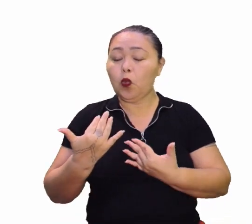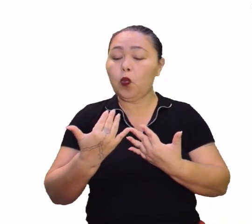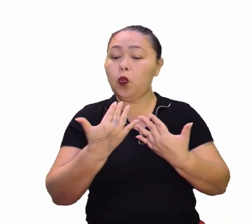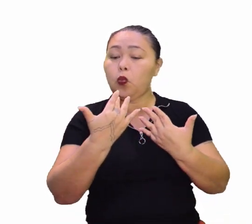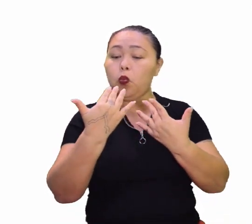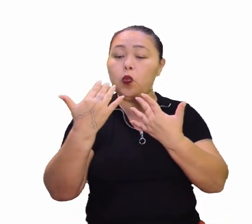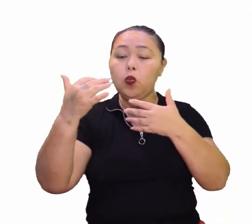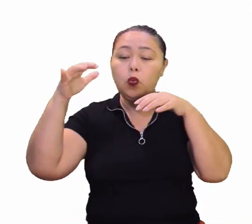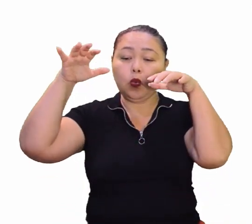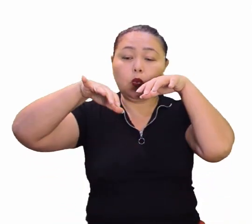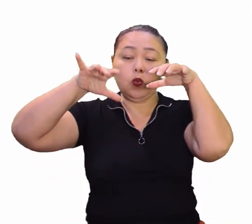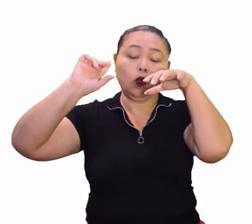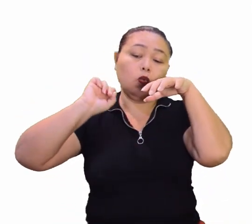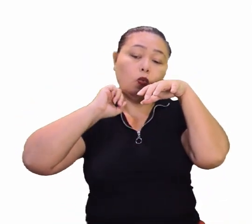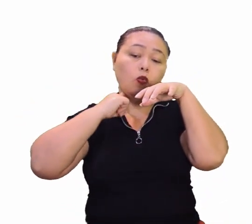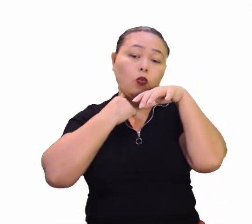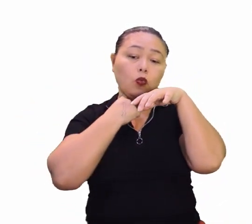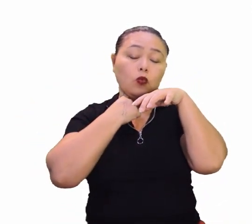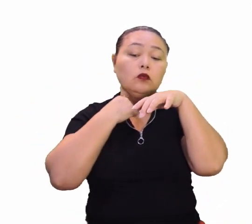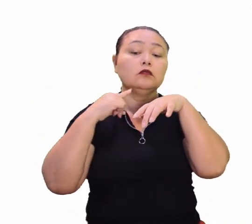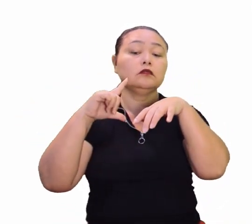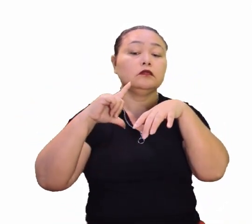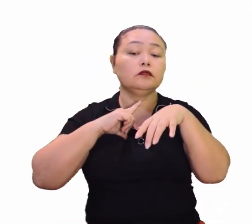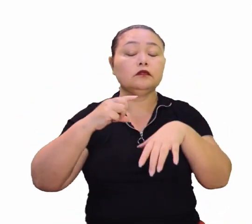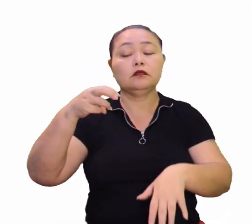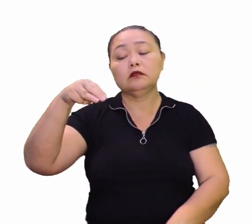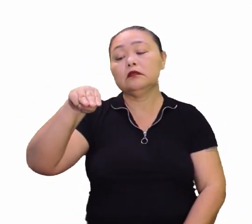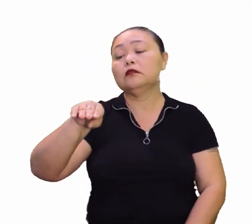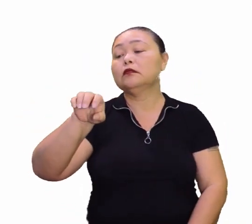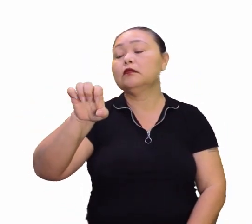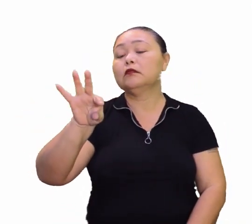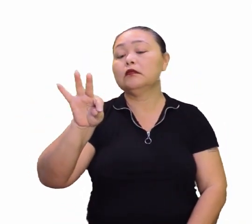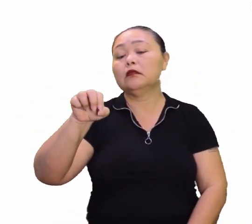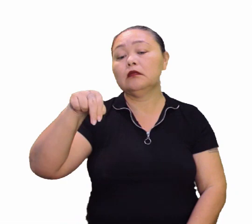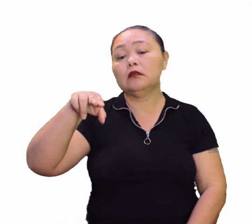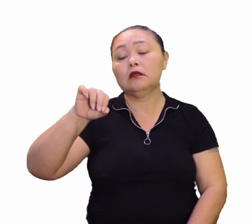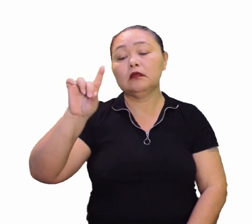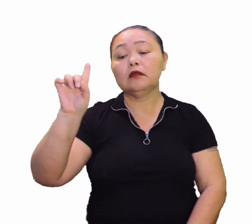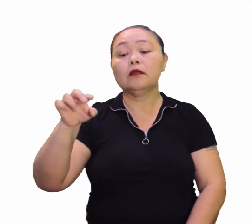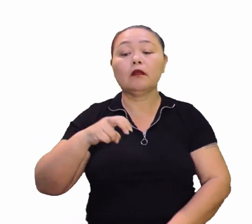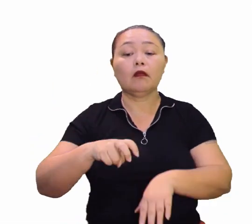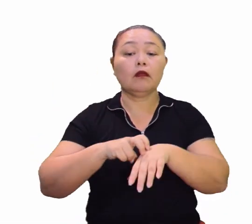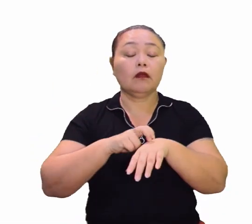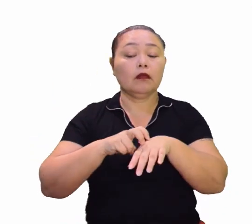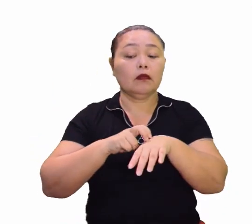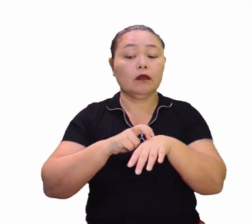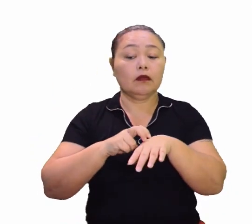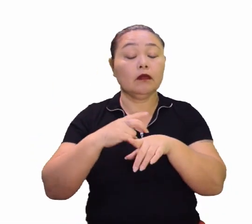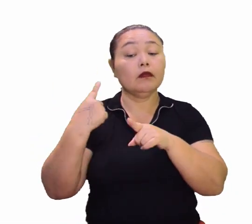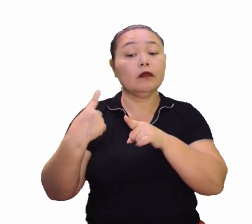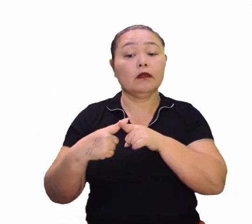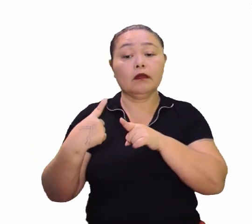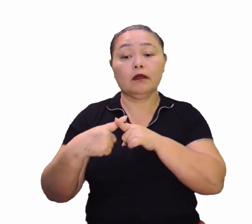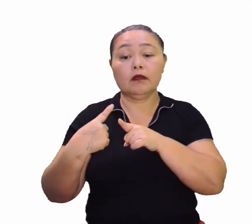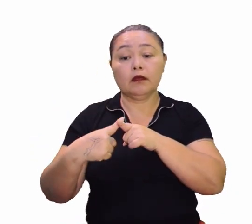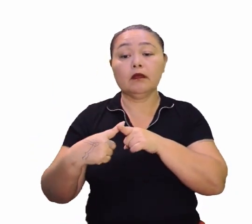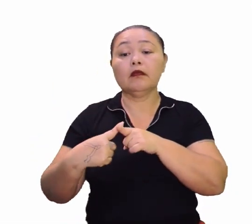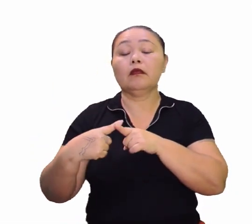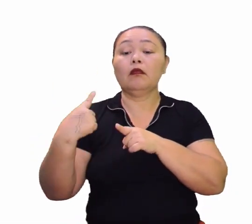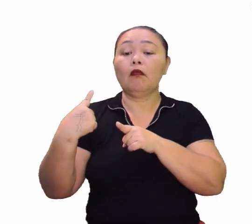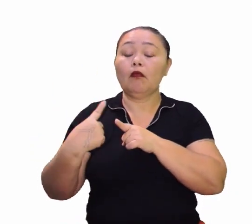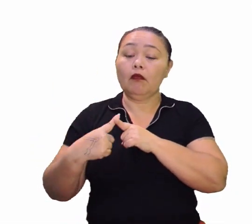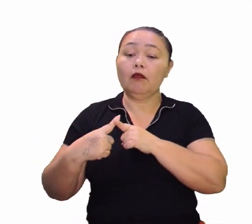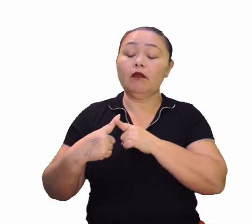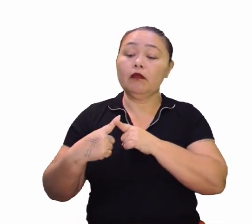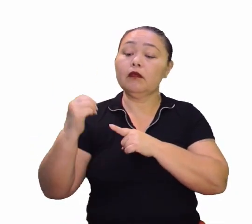chuva ácida. Temos o metano. Ele está verdinho por quê, Rogério? Metano.